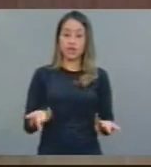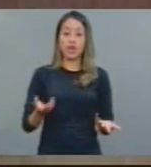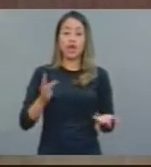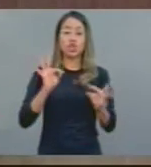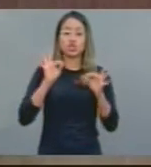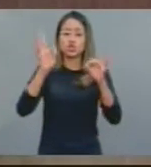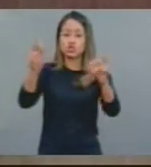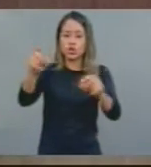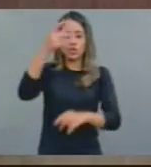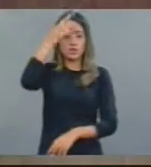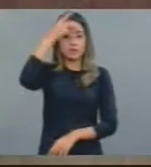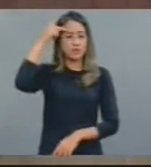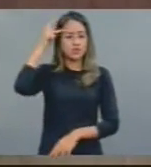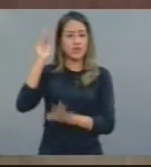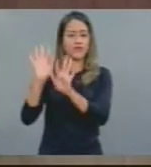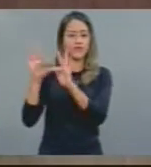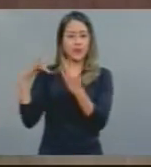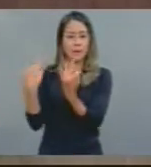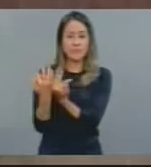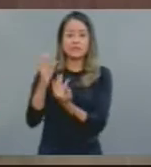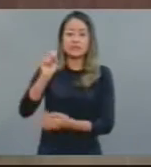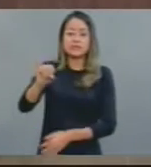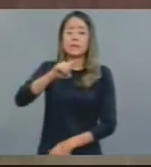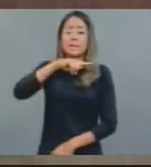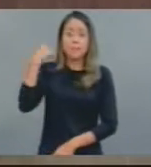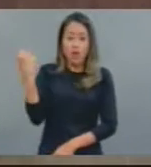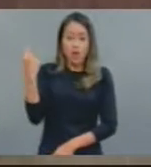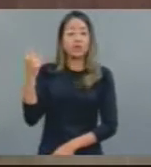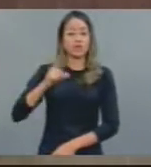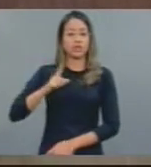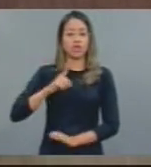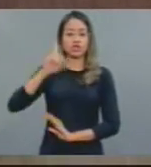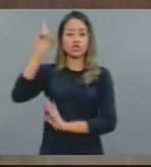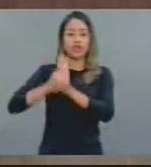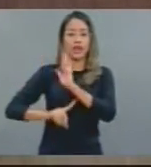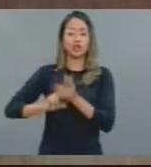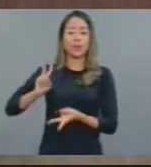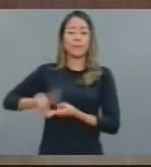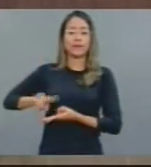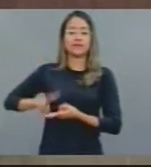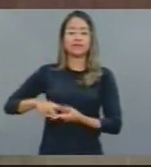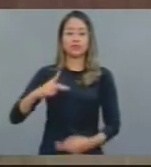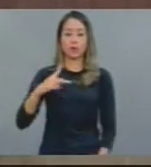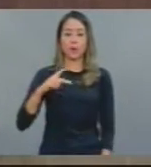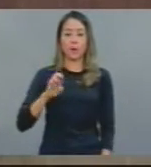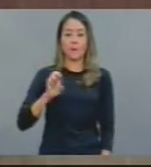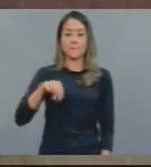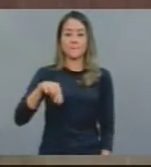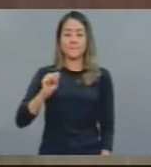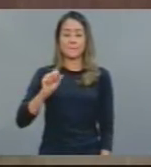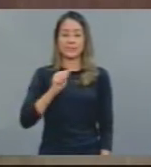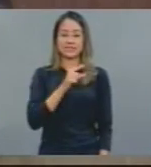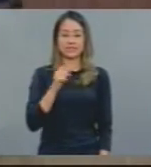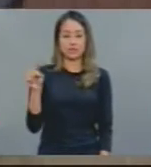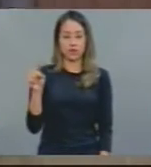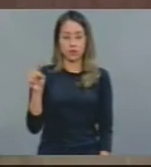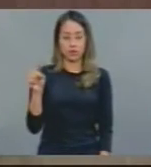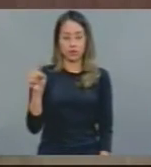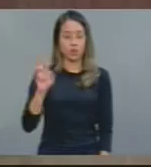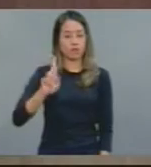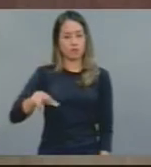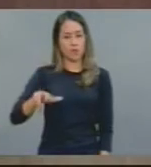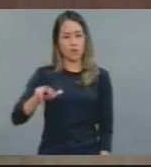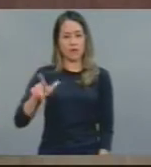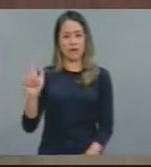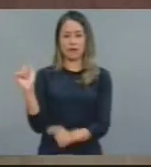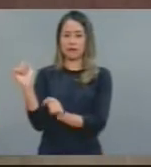pensão, ele advém do direito do trabalhador e da trabalhadora. Não é um privilégio. Se você